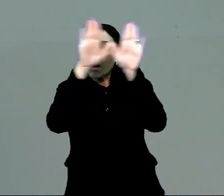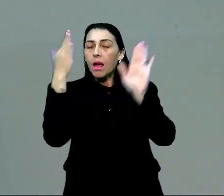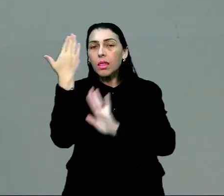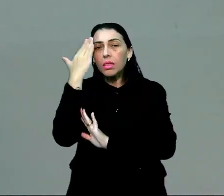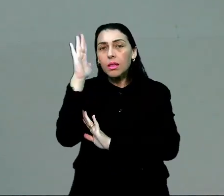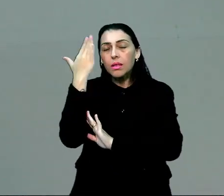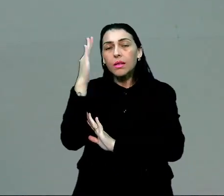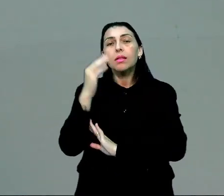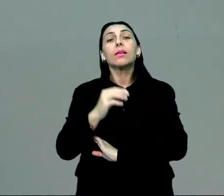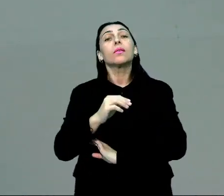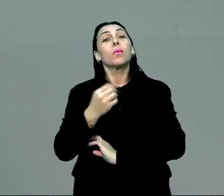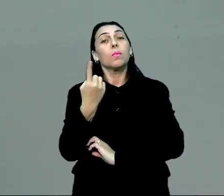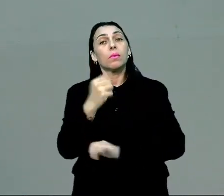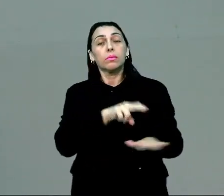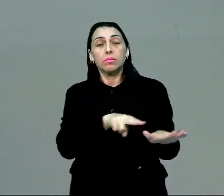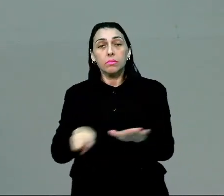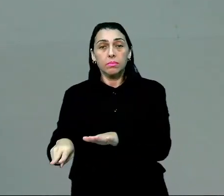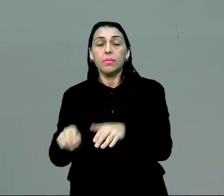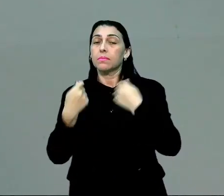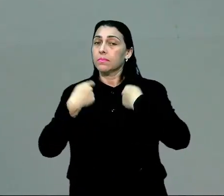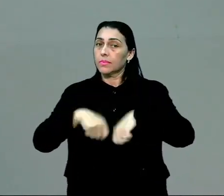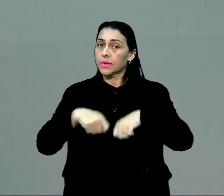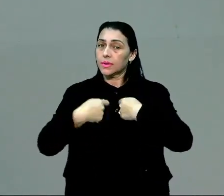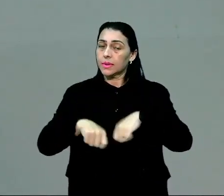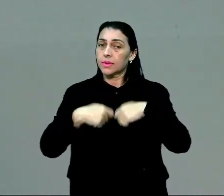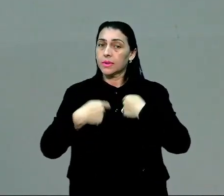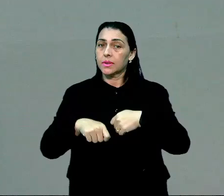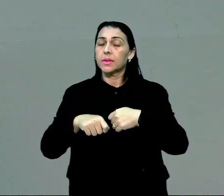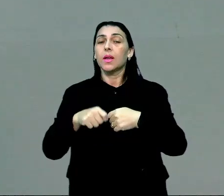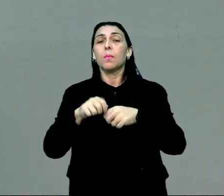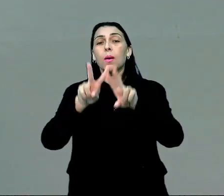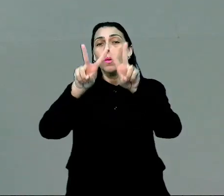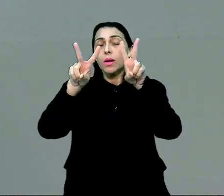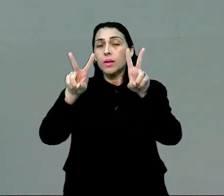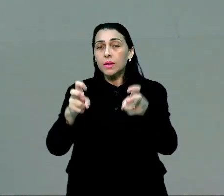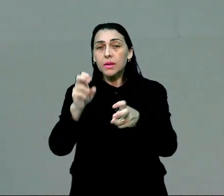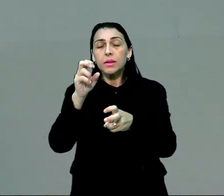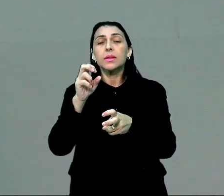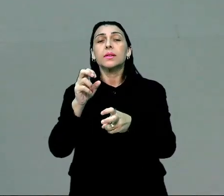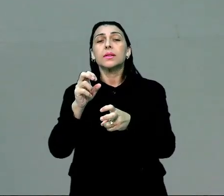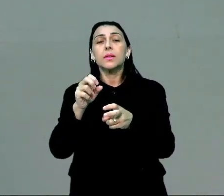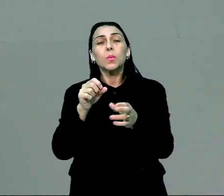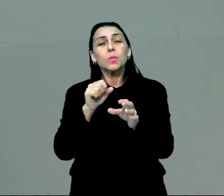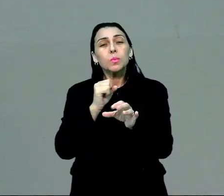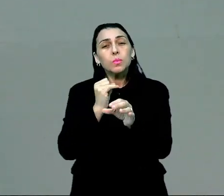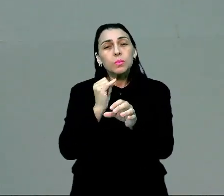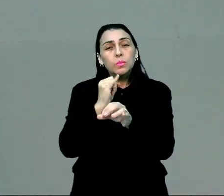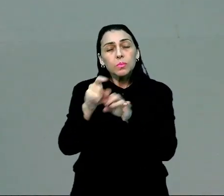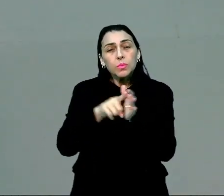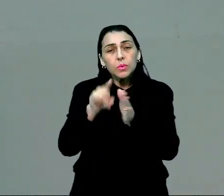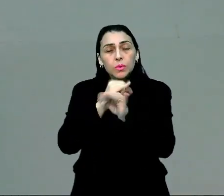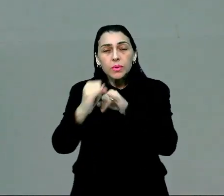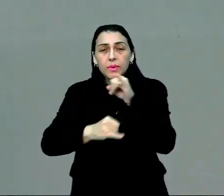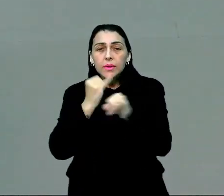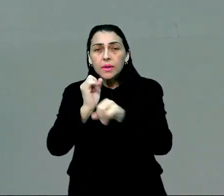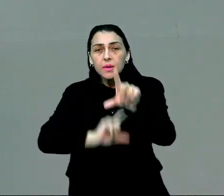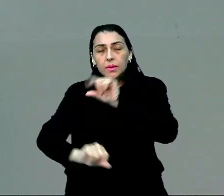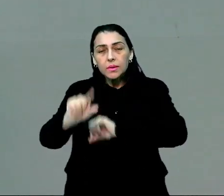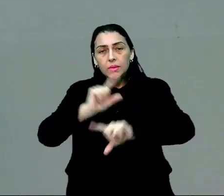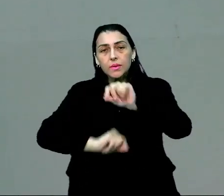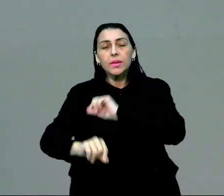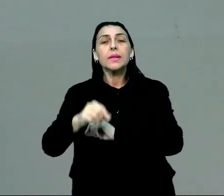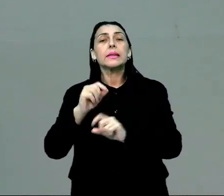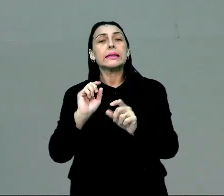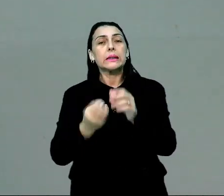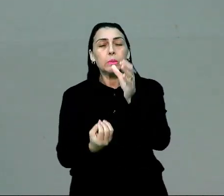que pelo menos uma vez por semana você precisa pegar uma temática, vai lá na internet, seleciona uma temática e